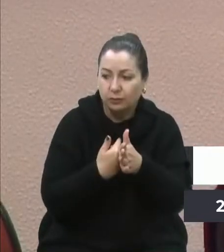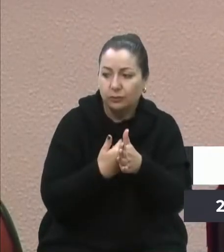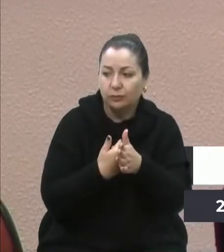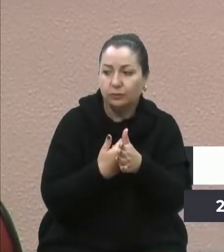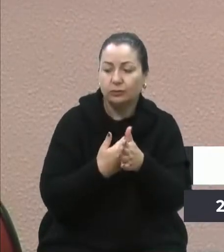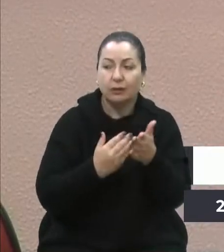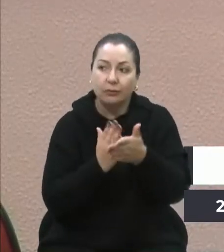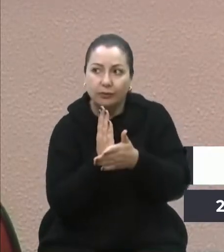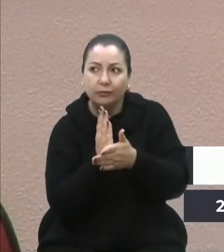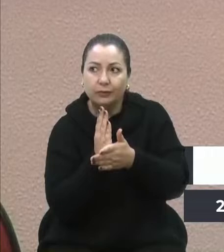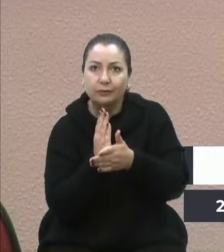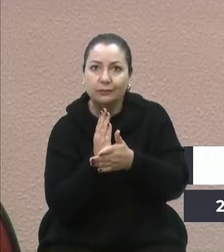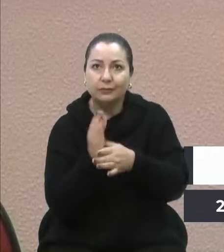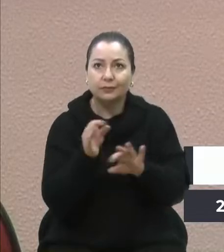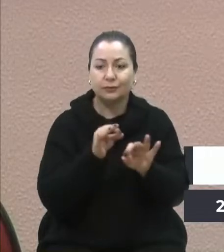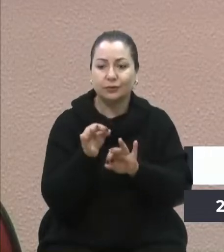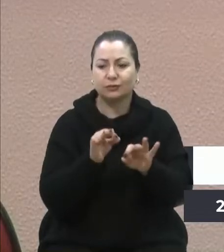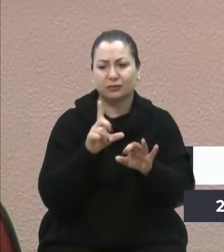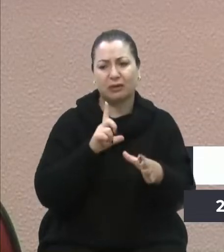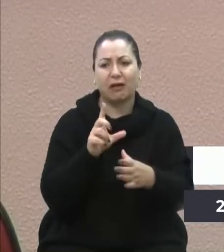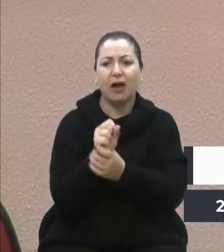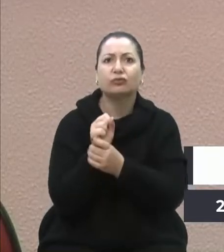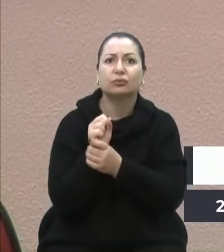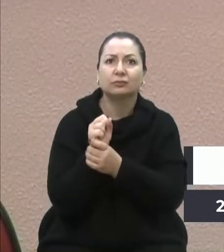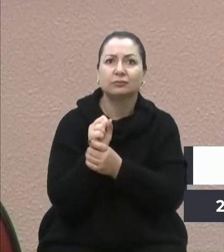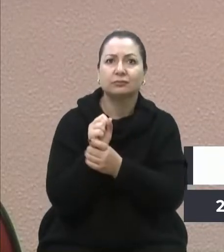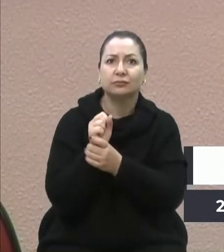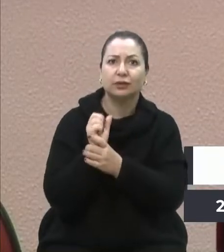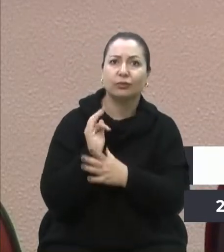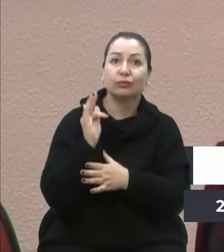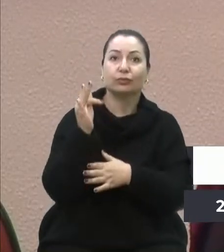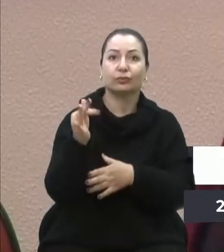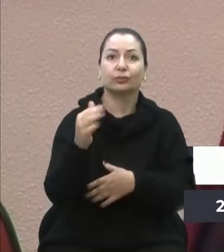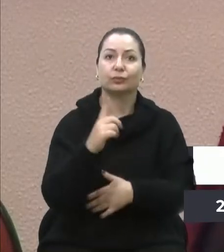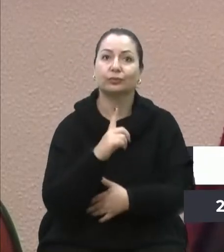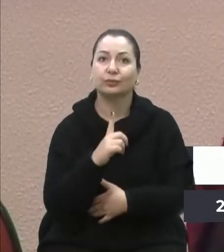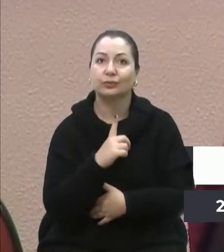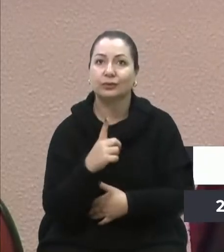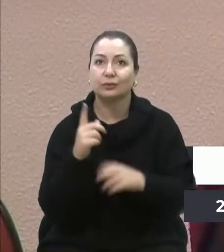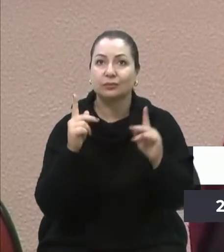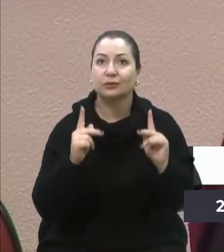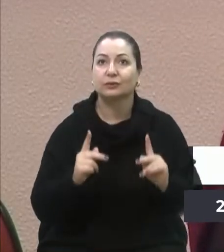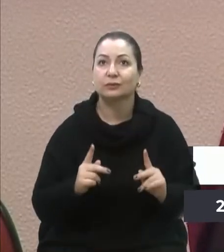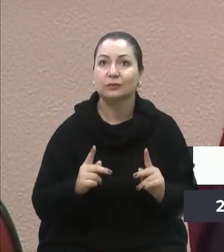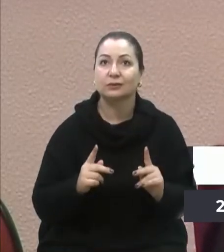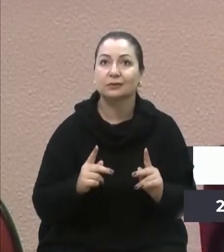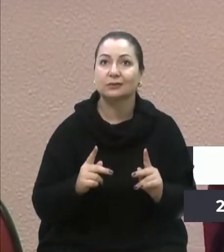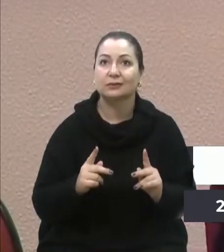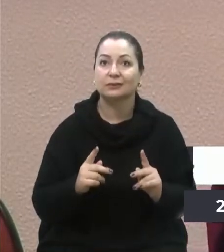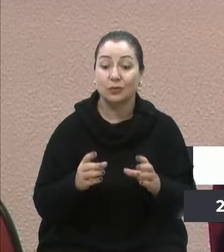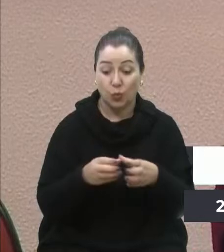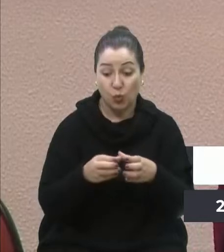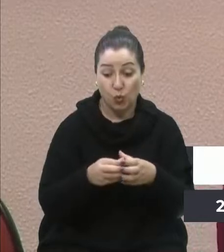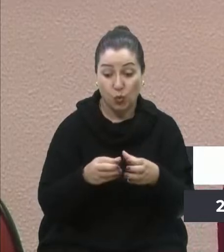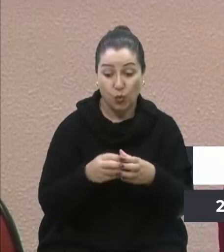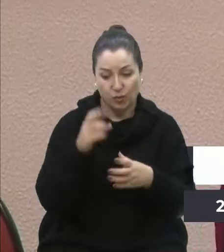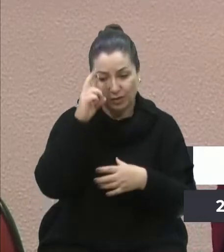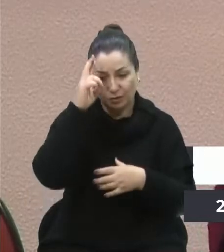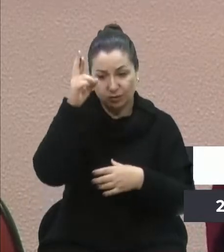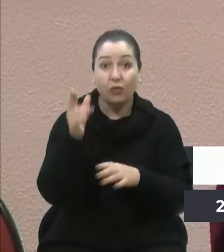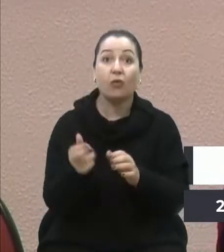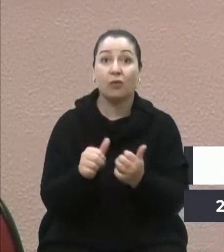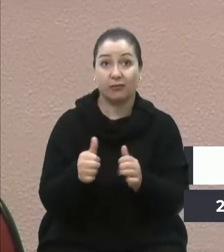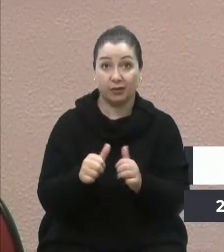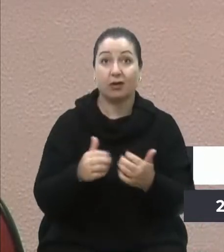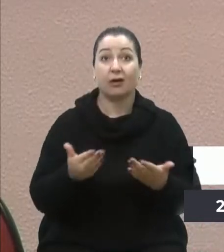este projeto, a gente vai ter a garantia de que lá na frente nós teremos as pessoas, as equipes diretivas qualificadas,